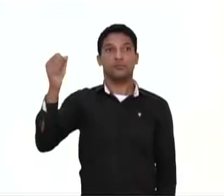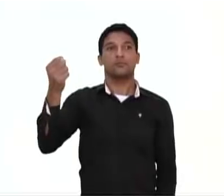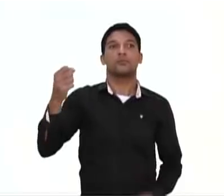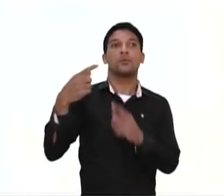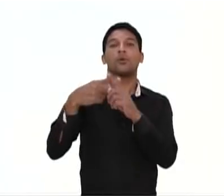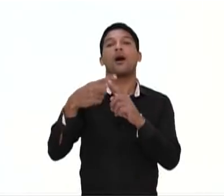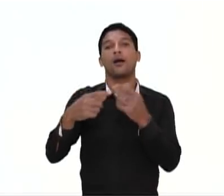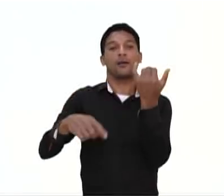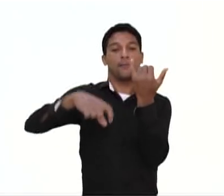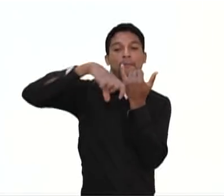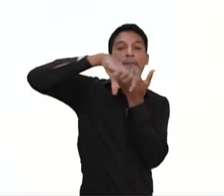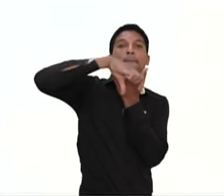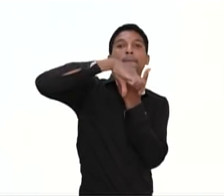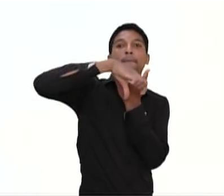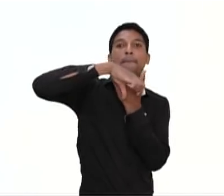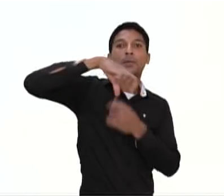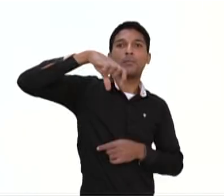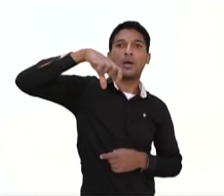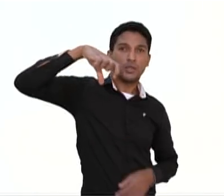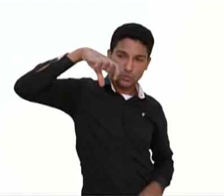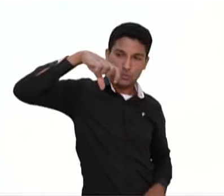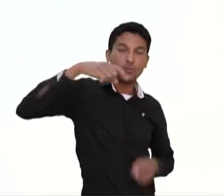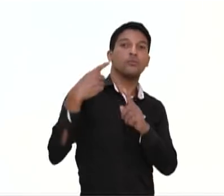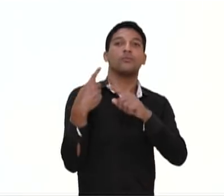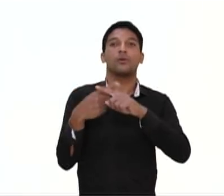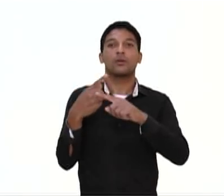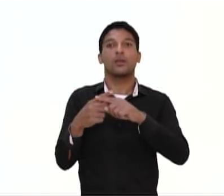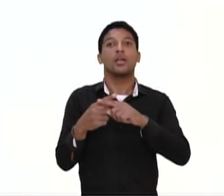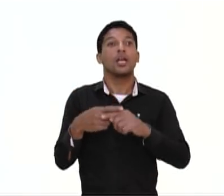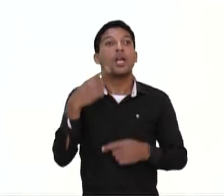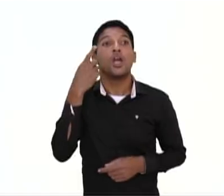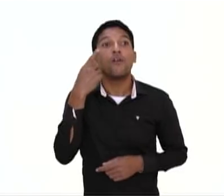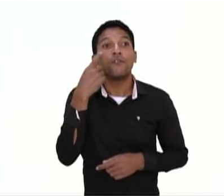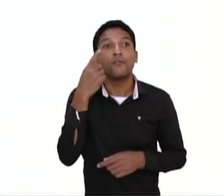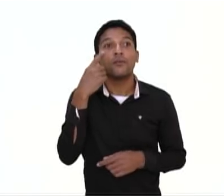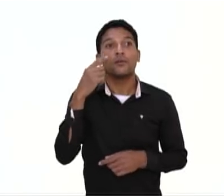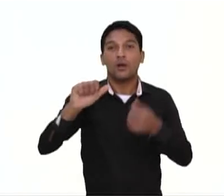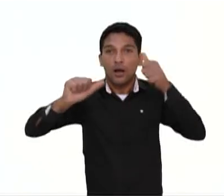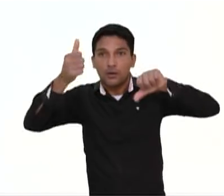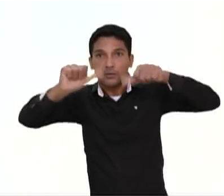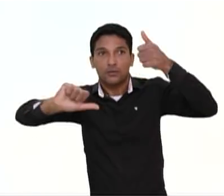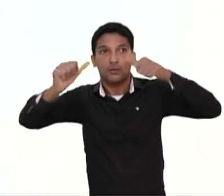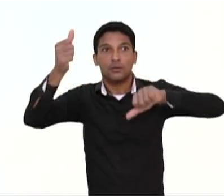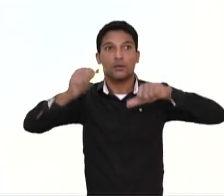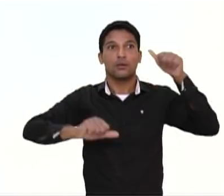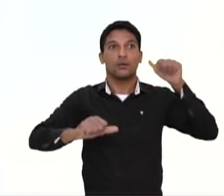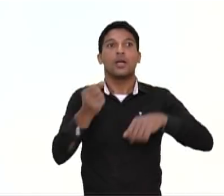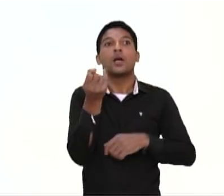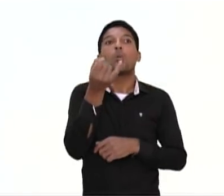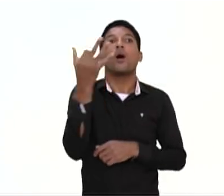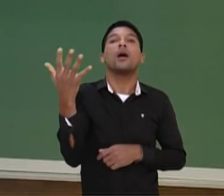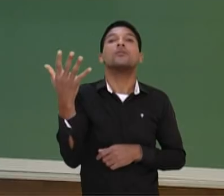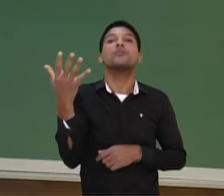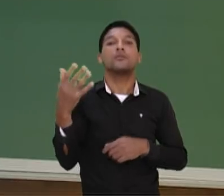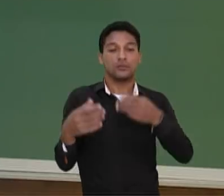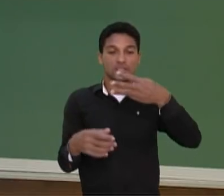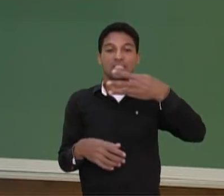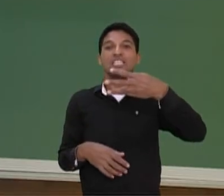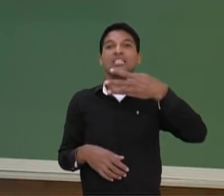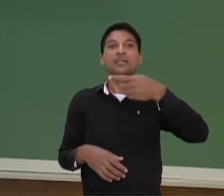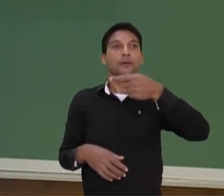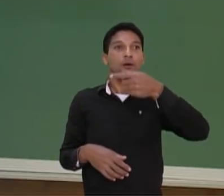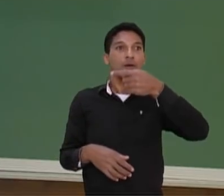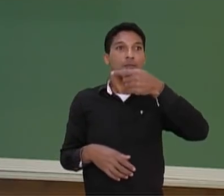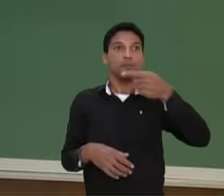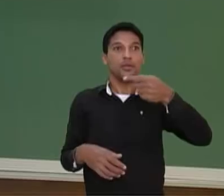concavidade voltada para baixo. Qual o motivo? Eu vou ter que analisar o coeficiente de x ao quadrado. Quanto vale o coeficiente? Ó, deixei em vermelho ali para